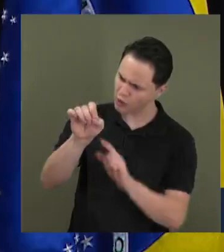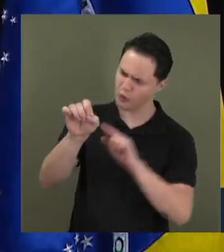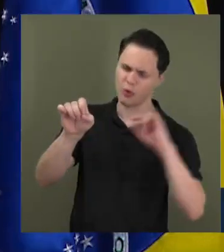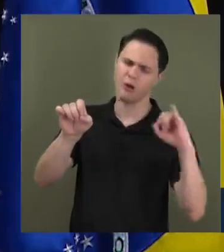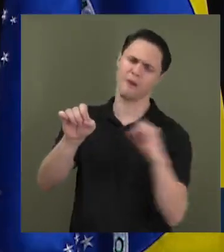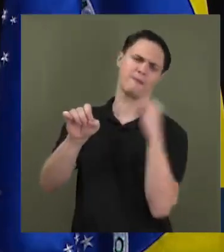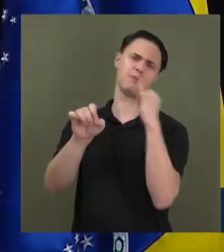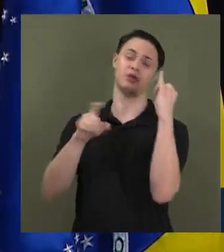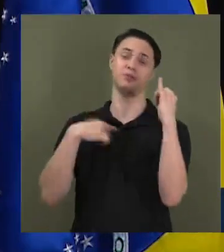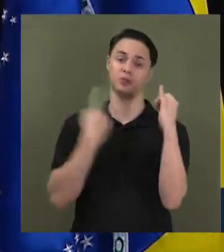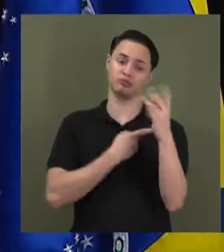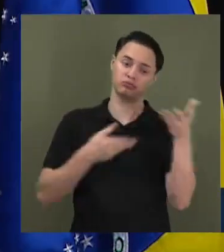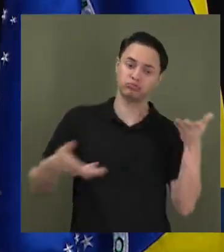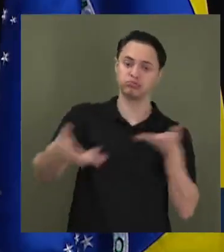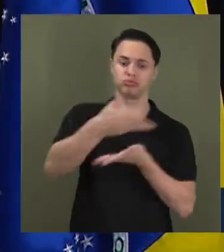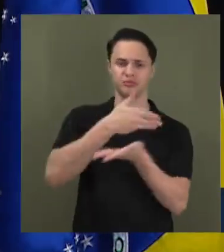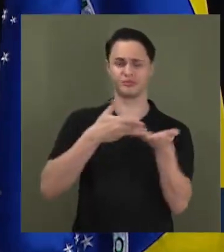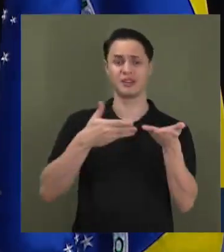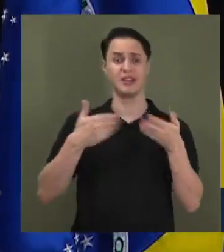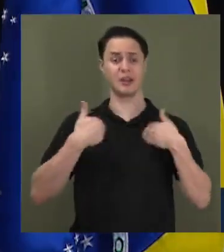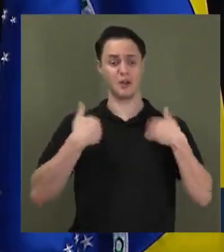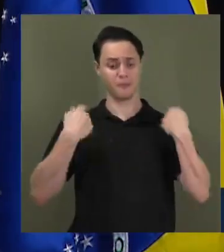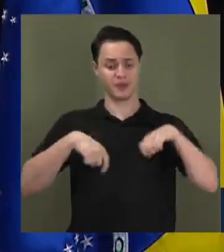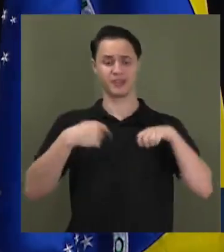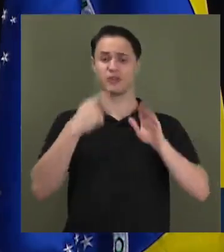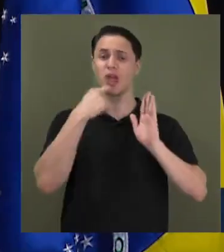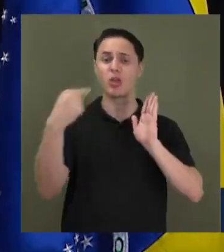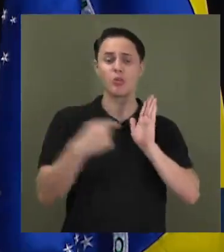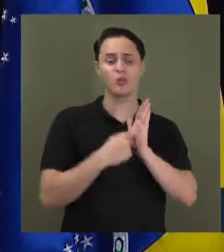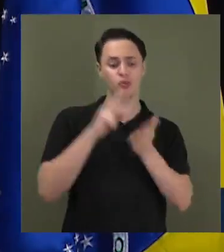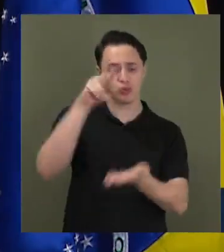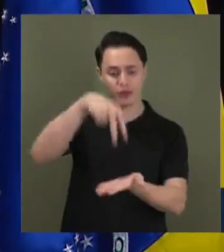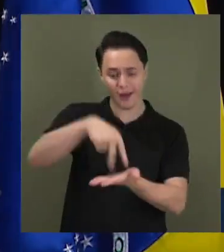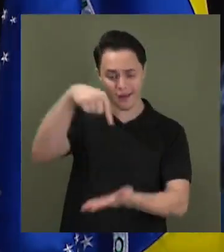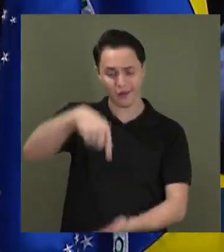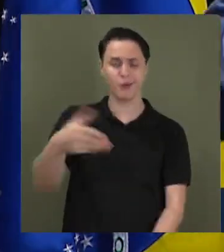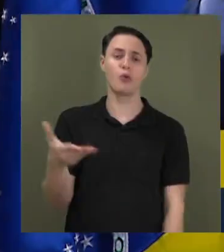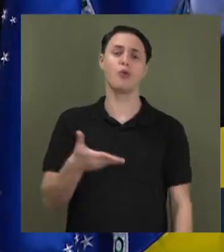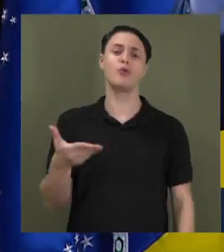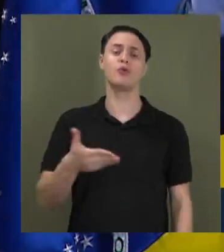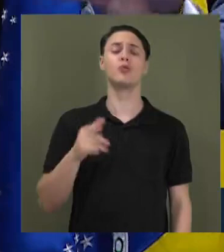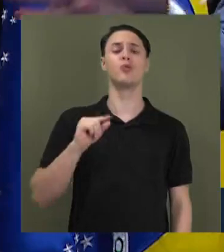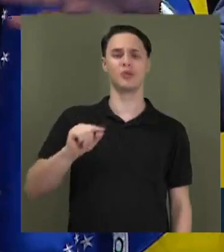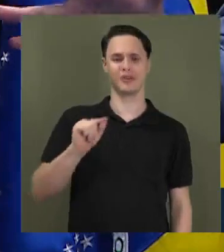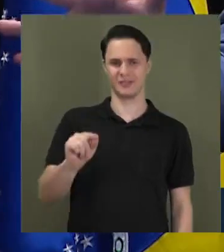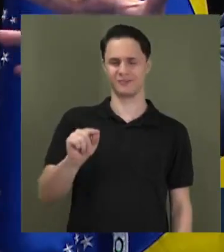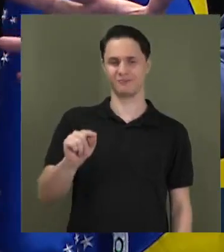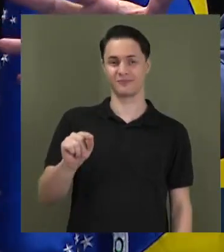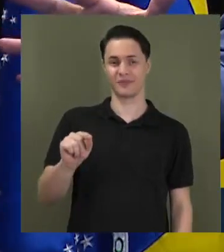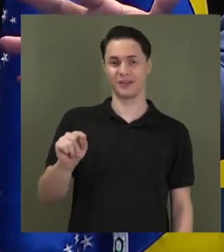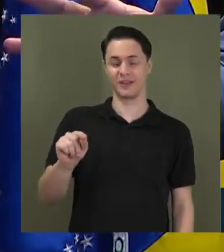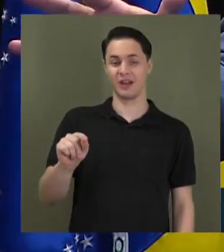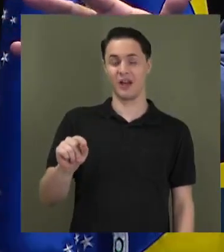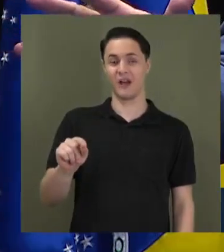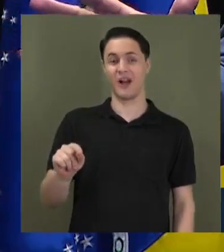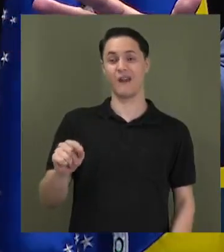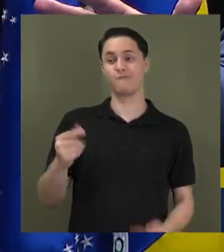presidente, de algo que tem me incomodado muito com relação à diplomacia